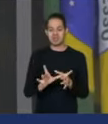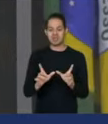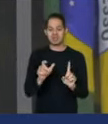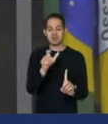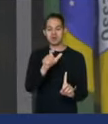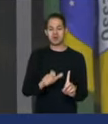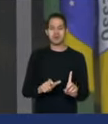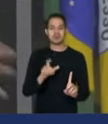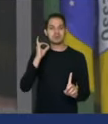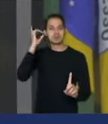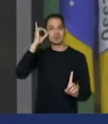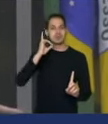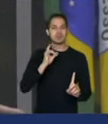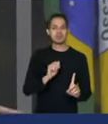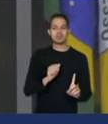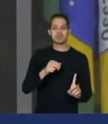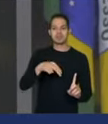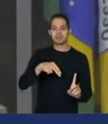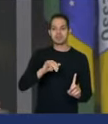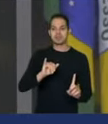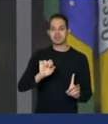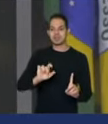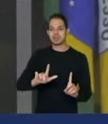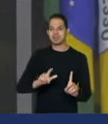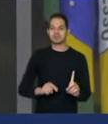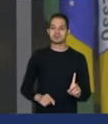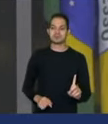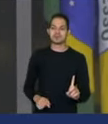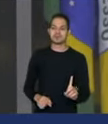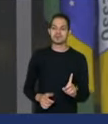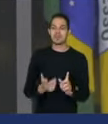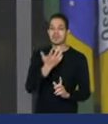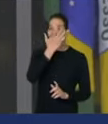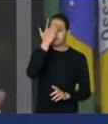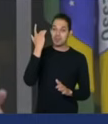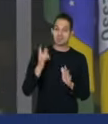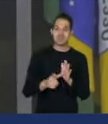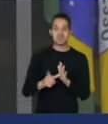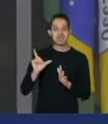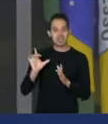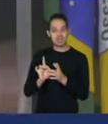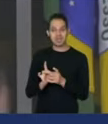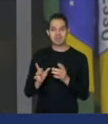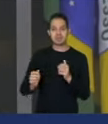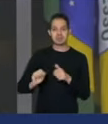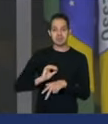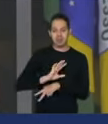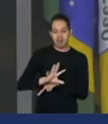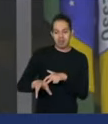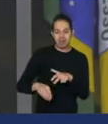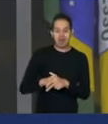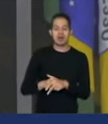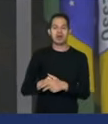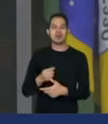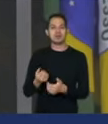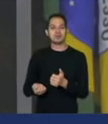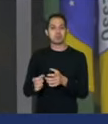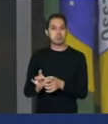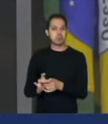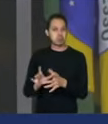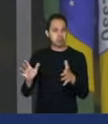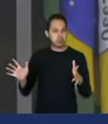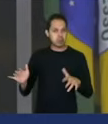Silveira. Pessoas que antes aplaudiam o indulto de corruptos, de vagabundos que foram presos na Lava